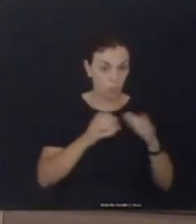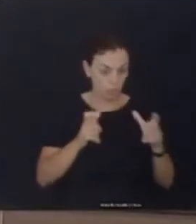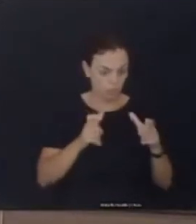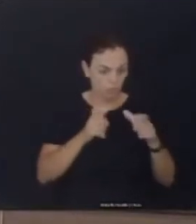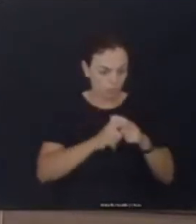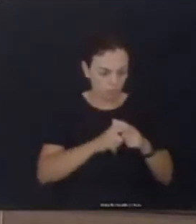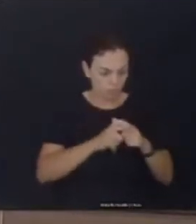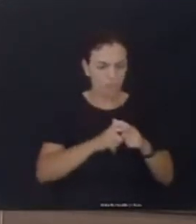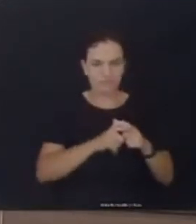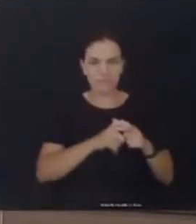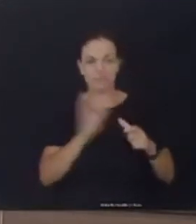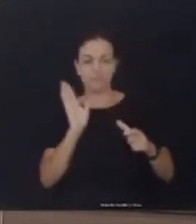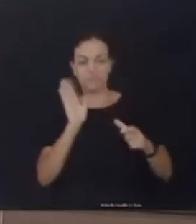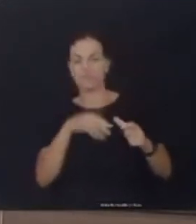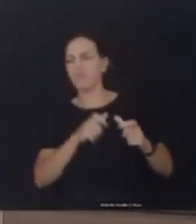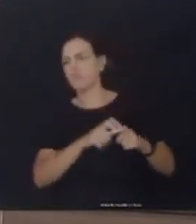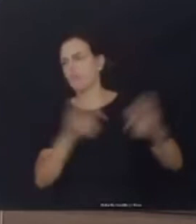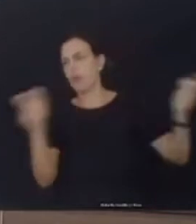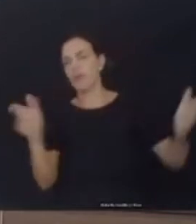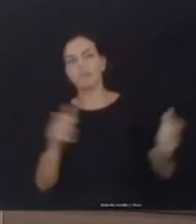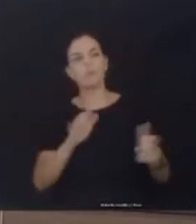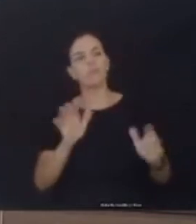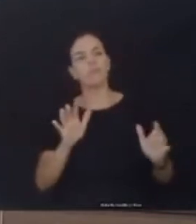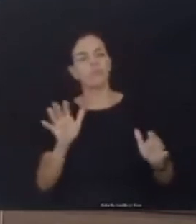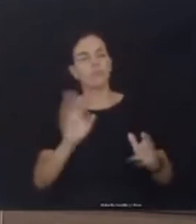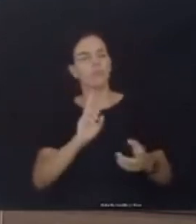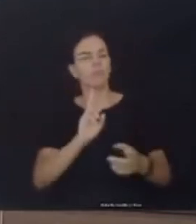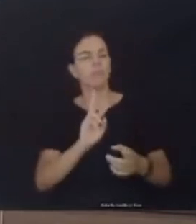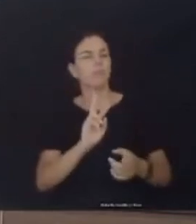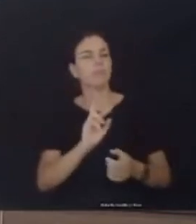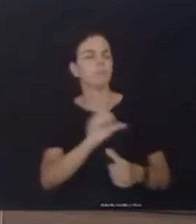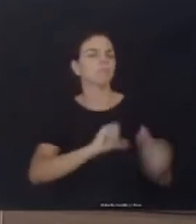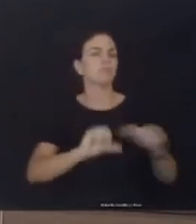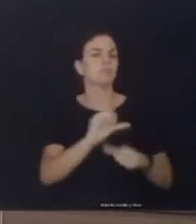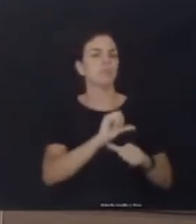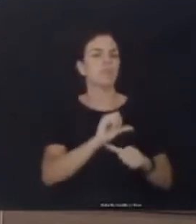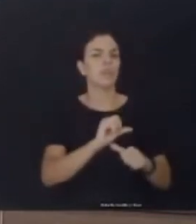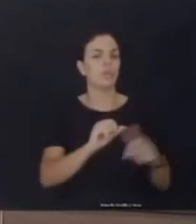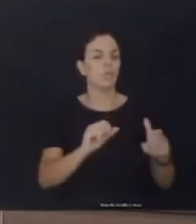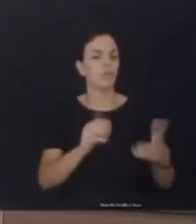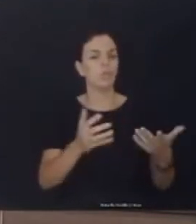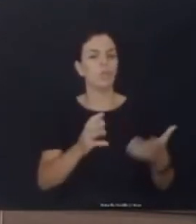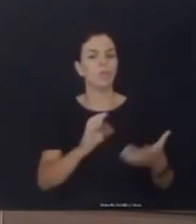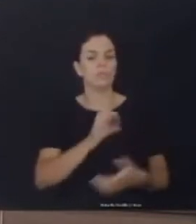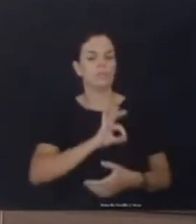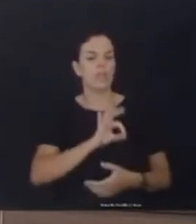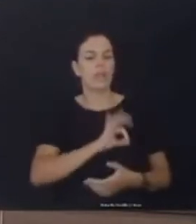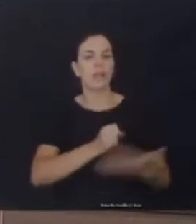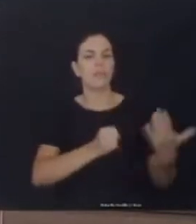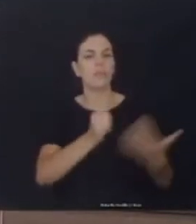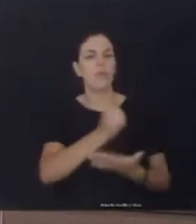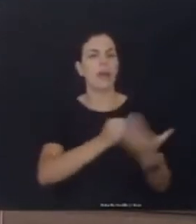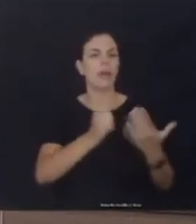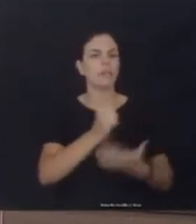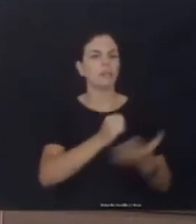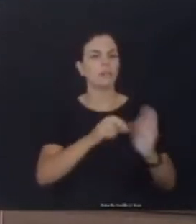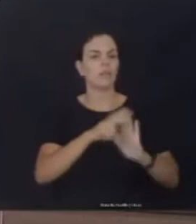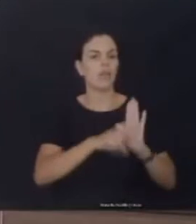Nós não podemos olhar a distorção do salário mais alto como se fosse regra. Porque, quando se